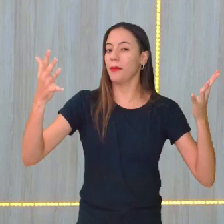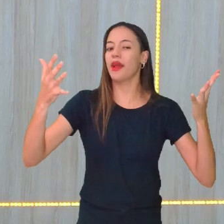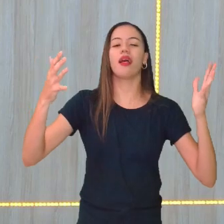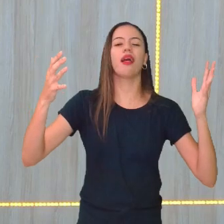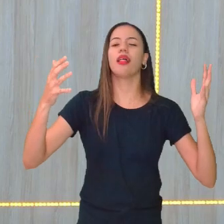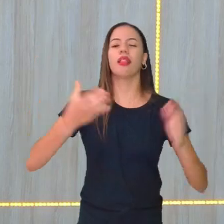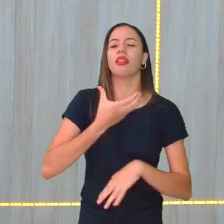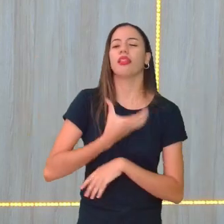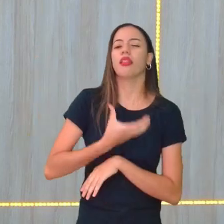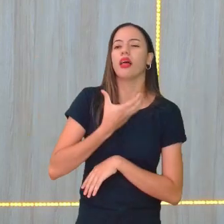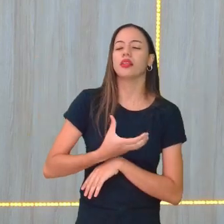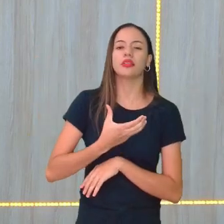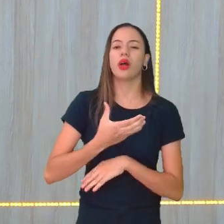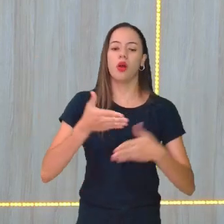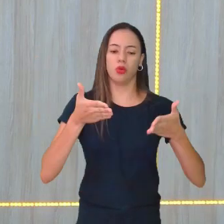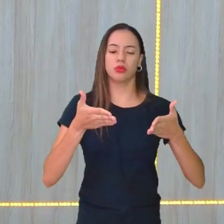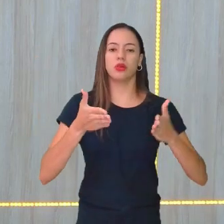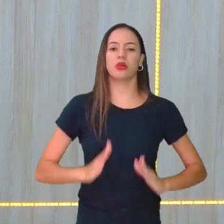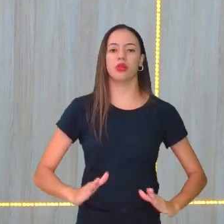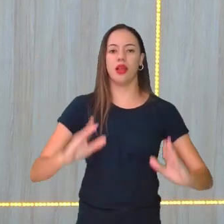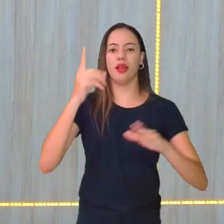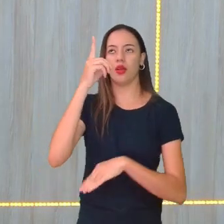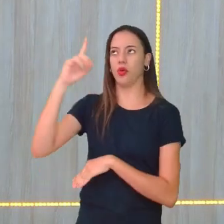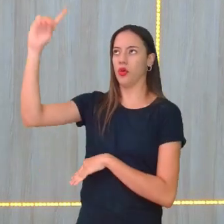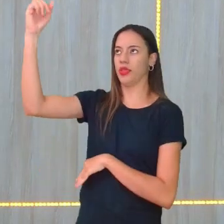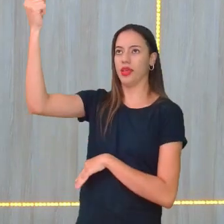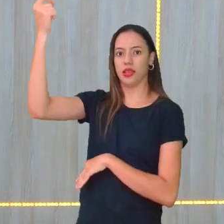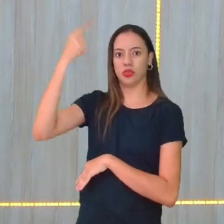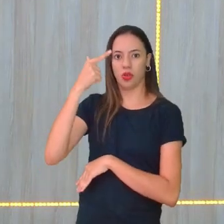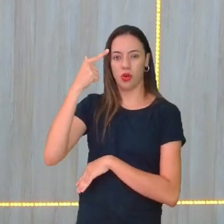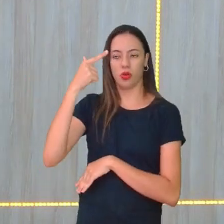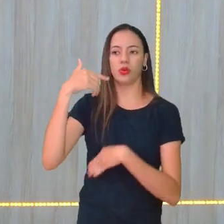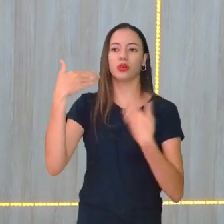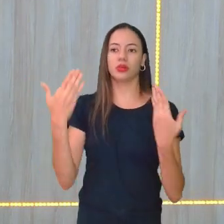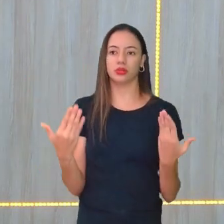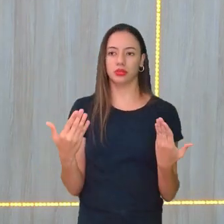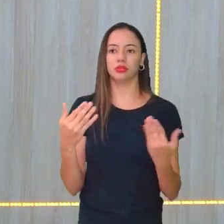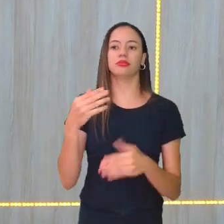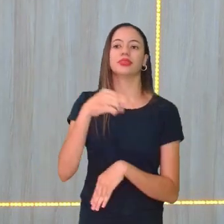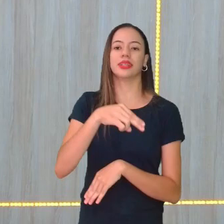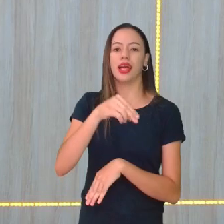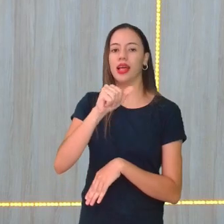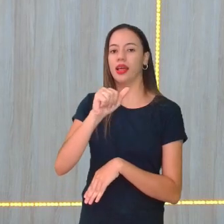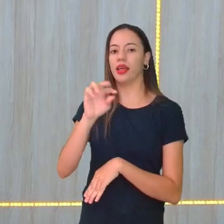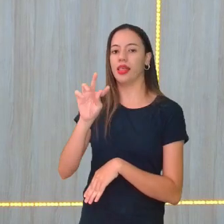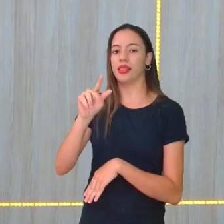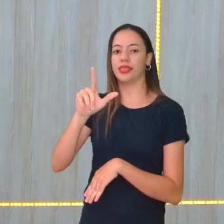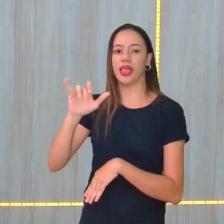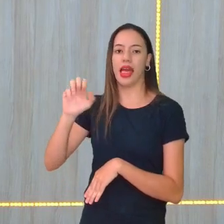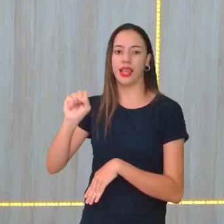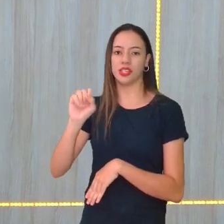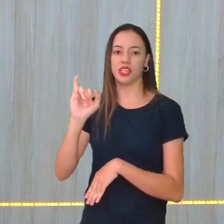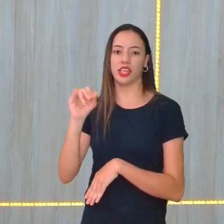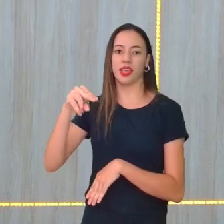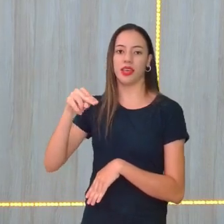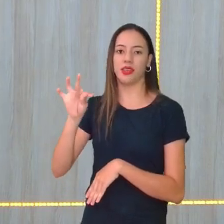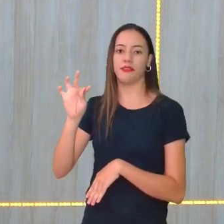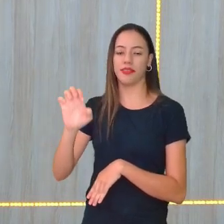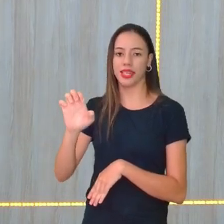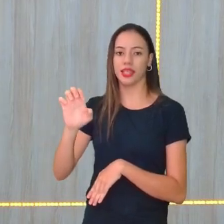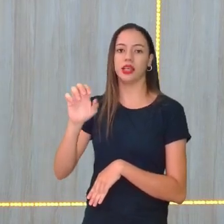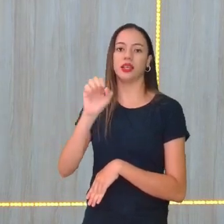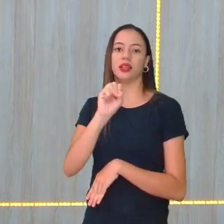como o nascimento do Deus Sol, ou seja, o Natalis Invictus Solis. A festividade ela termina